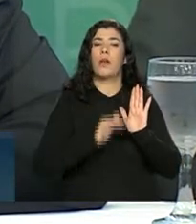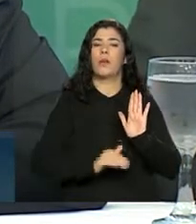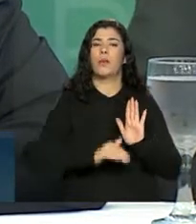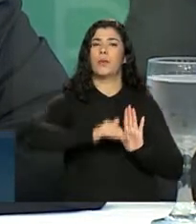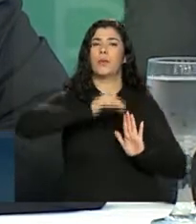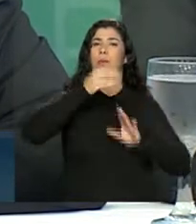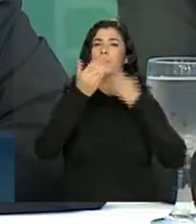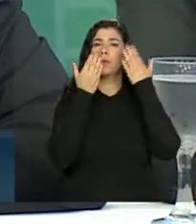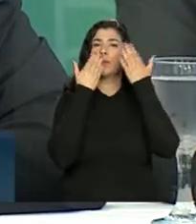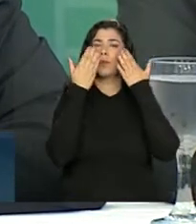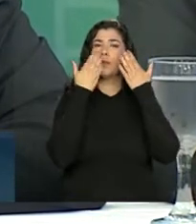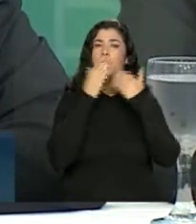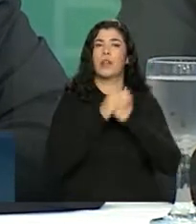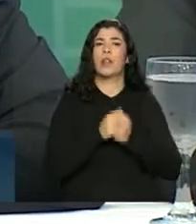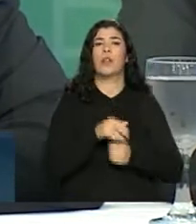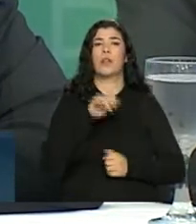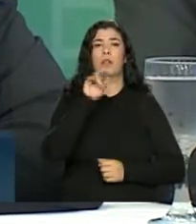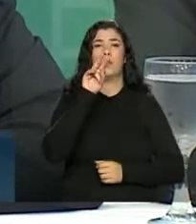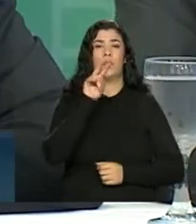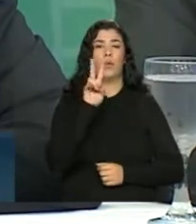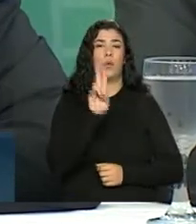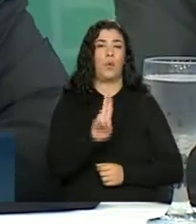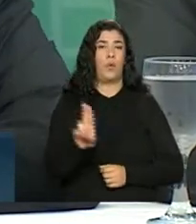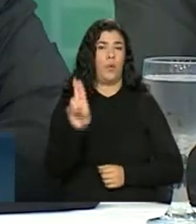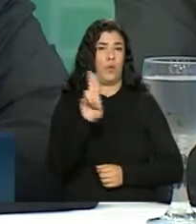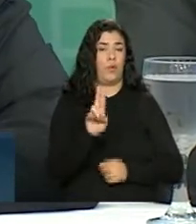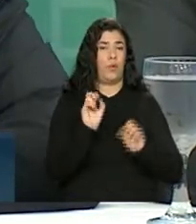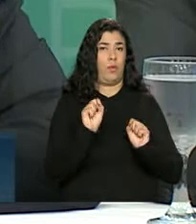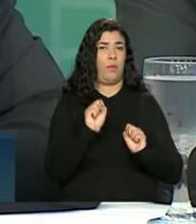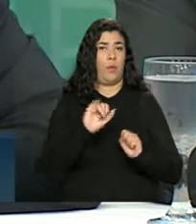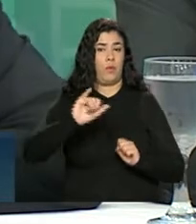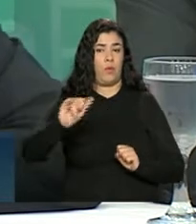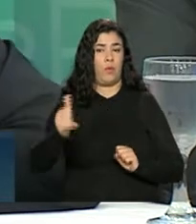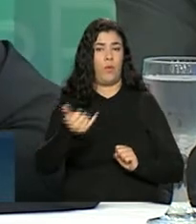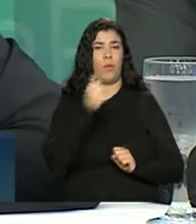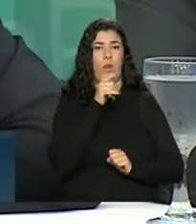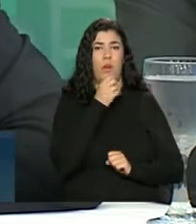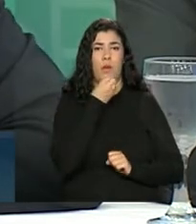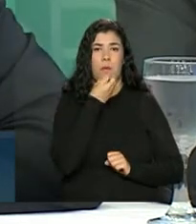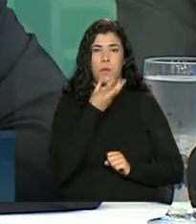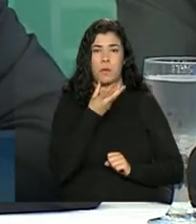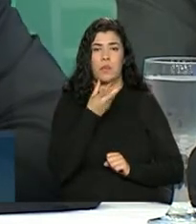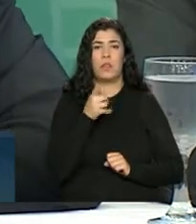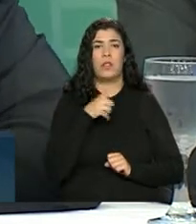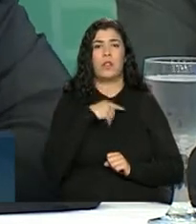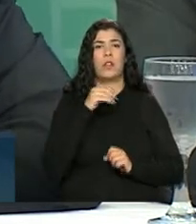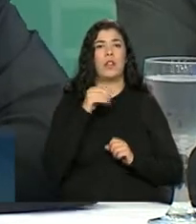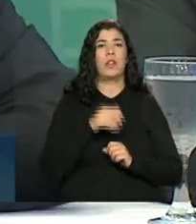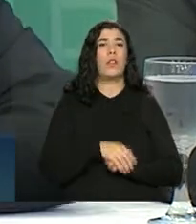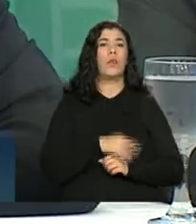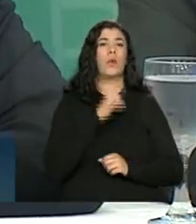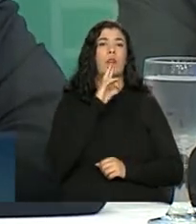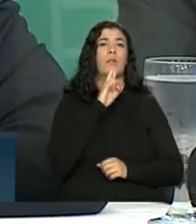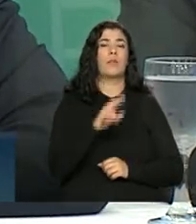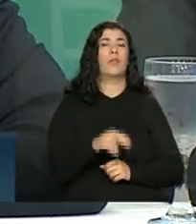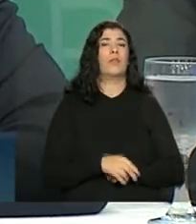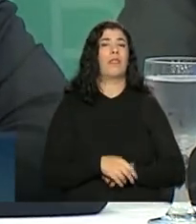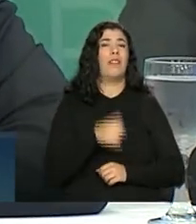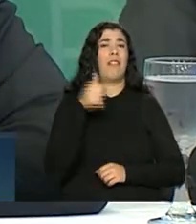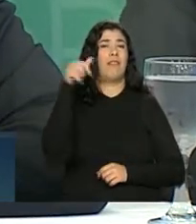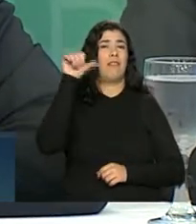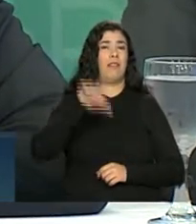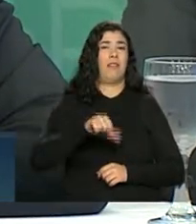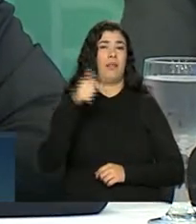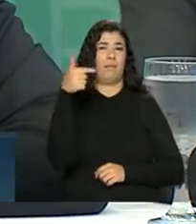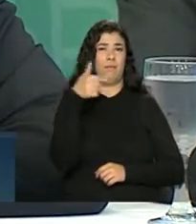água em relação ao é útil do reservatório hoje o reservatório está com menos 10,8 por cento seja